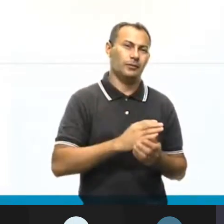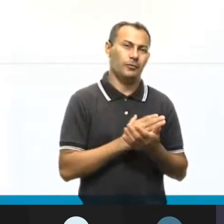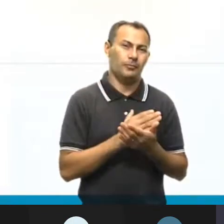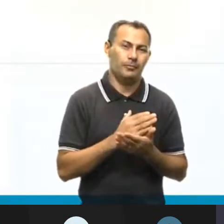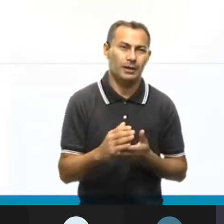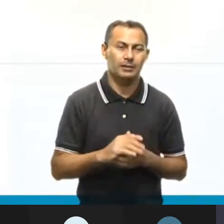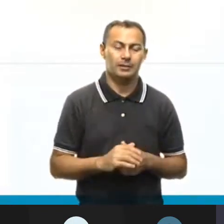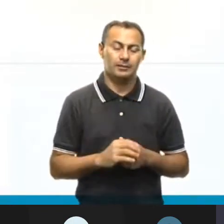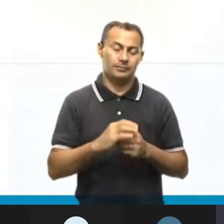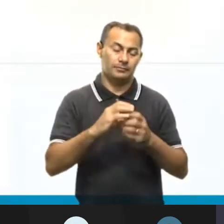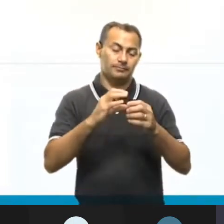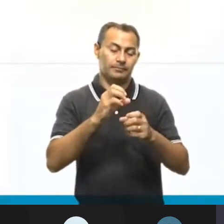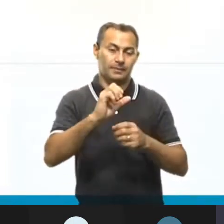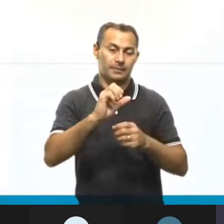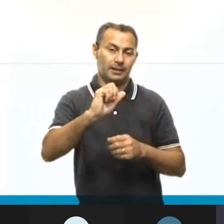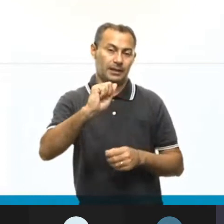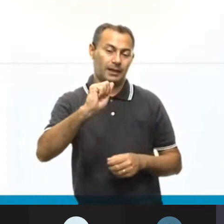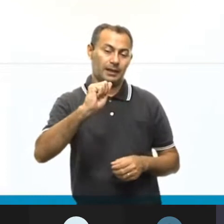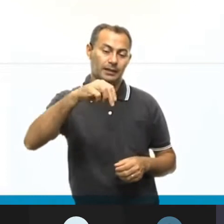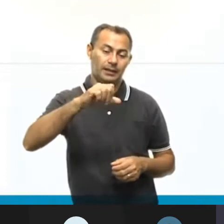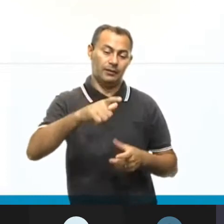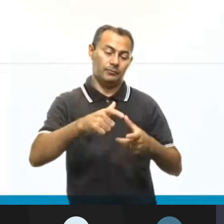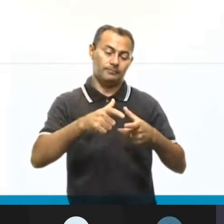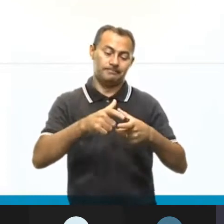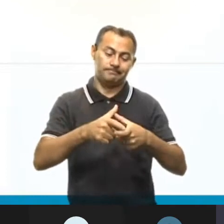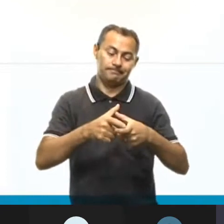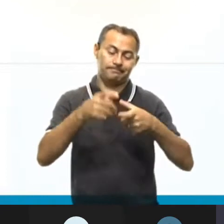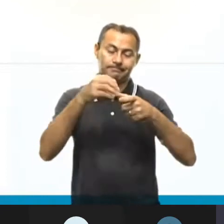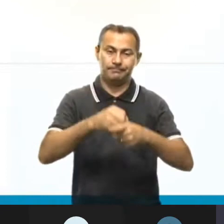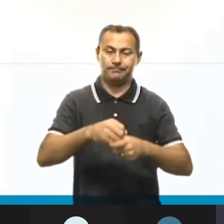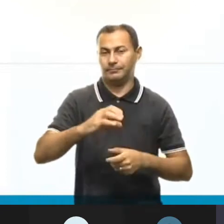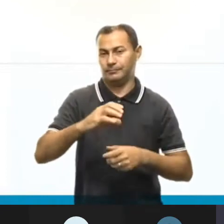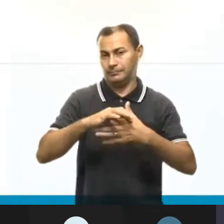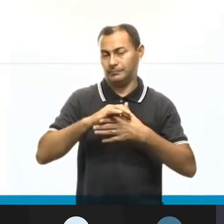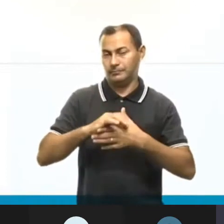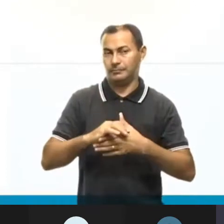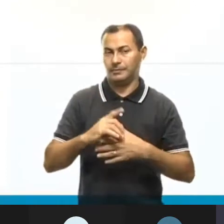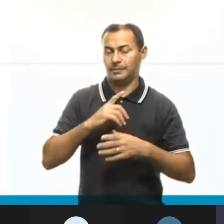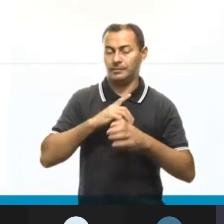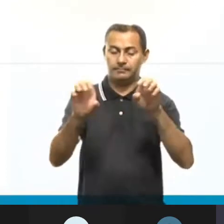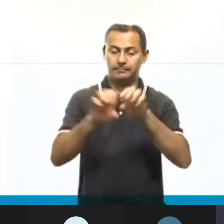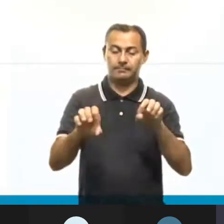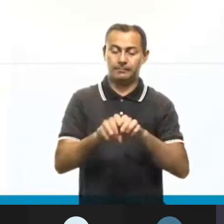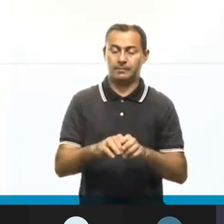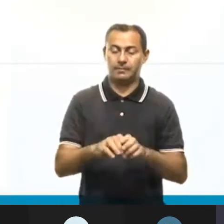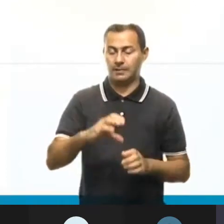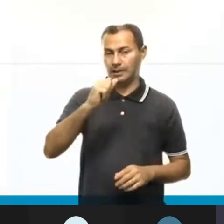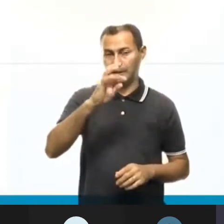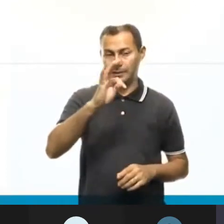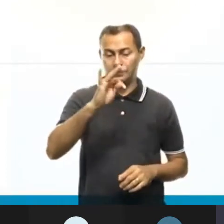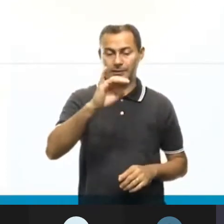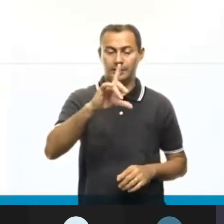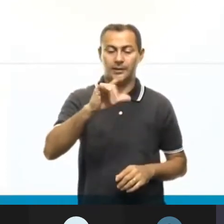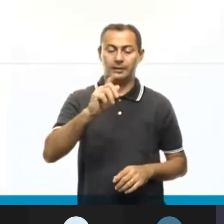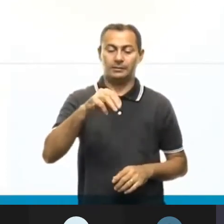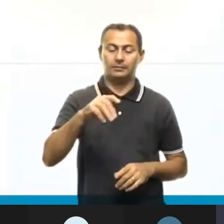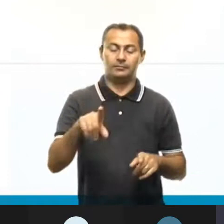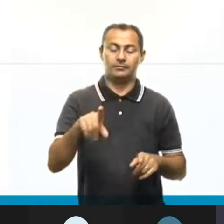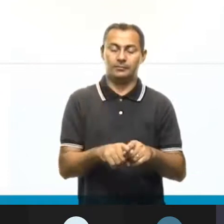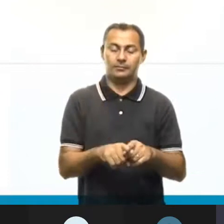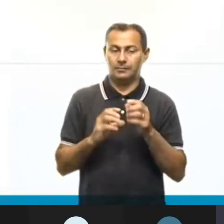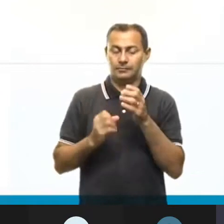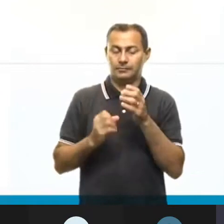anéis cartilaginosos da traqueia. Tá? Então, aqui são as estruturas, são as cartilagens que nós temos